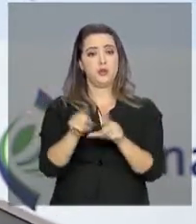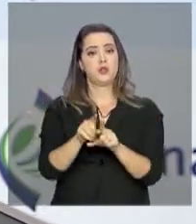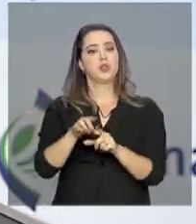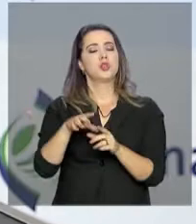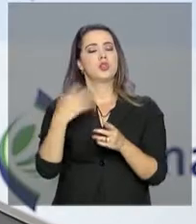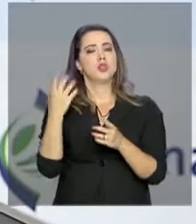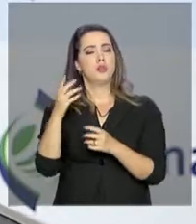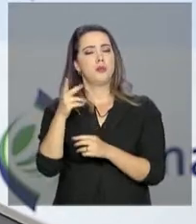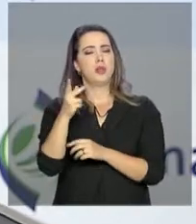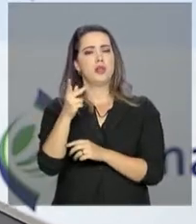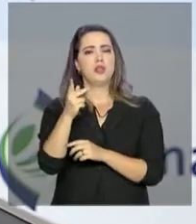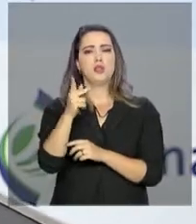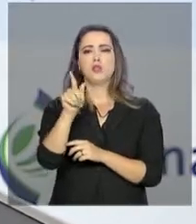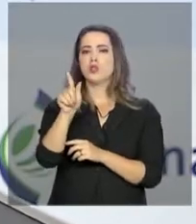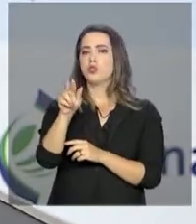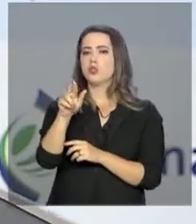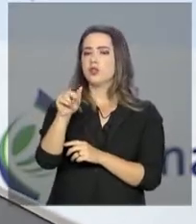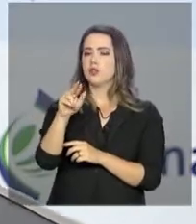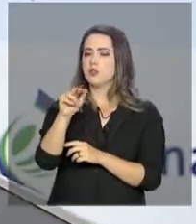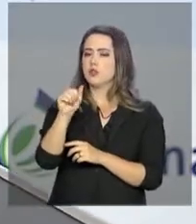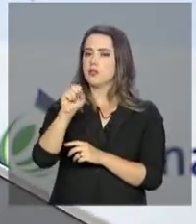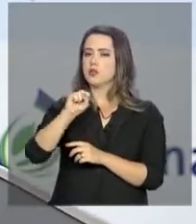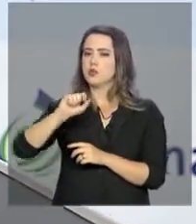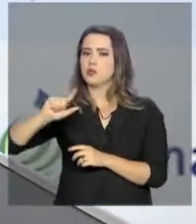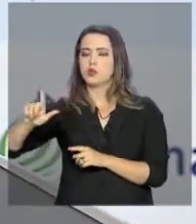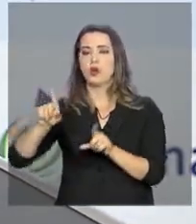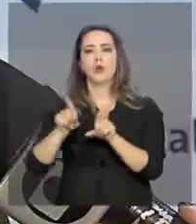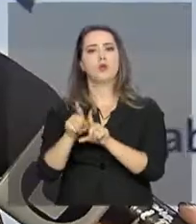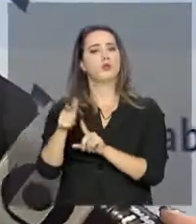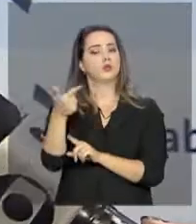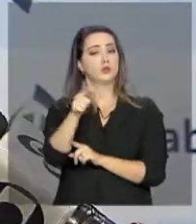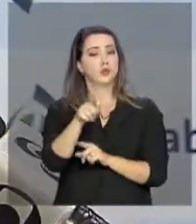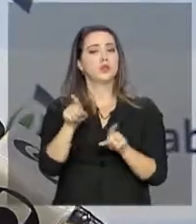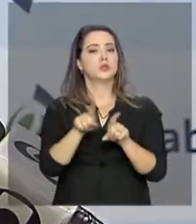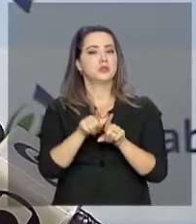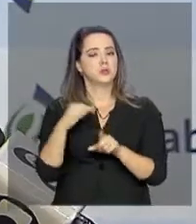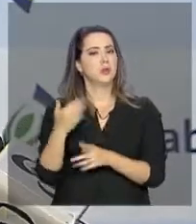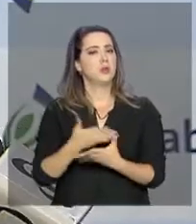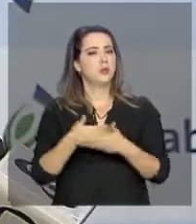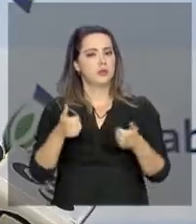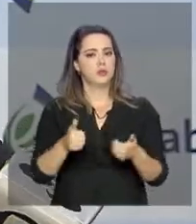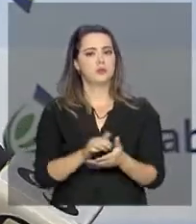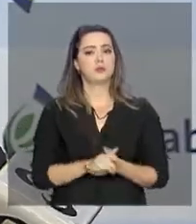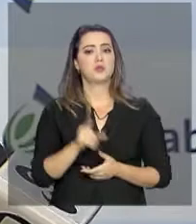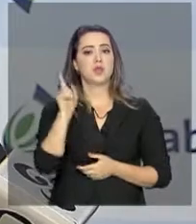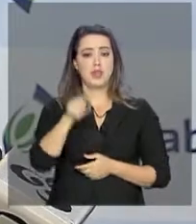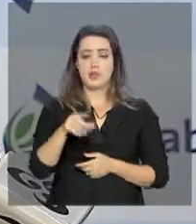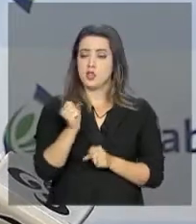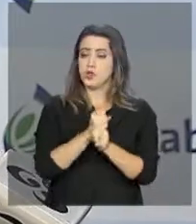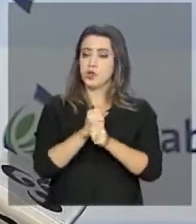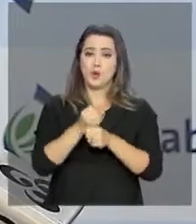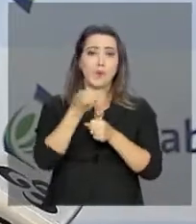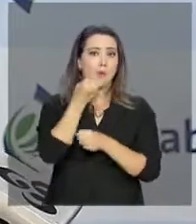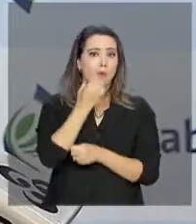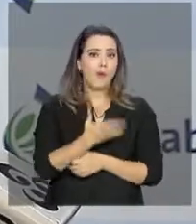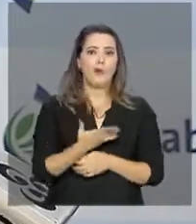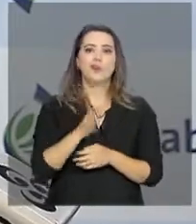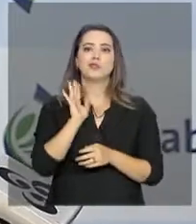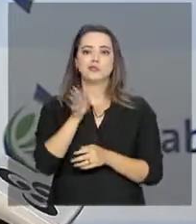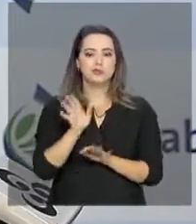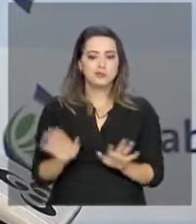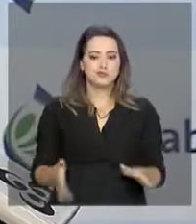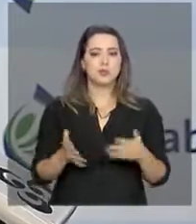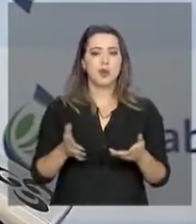também, tanto favorecido para o aumento diário quanto produtividades melhores também. A safra realmente é muito boa e vai gerar muitos excedentes, tanto